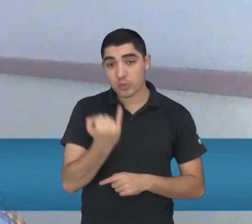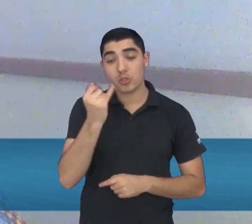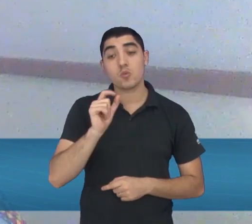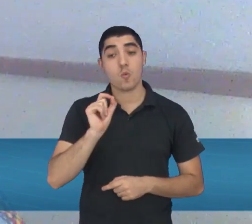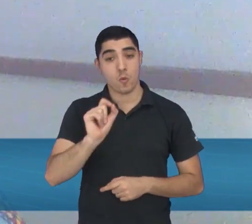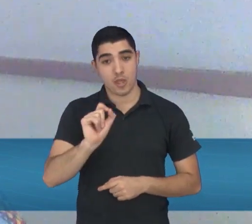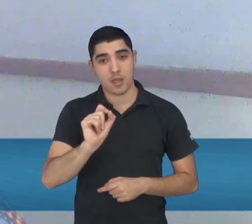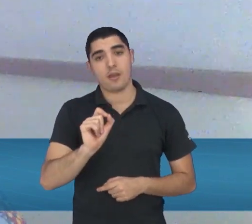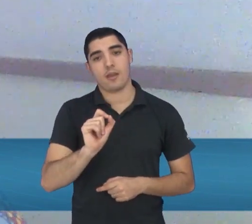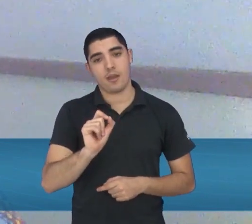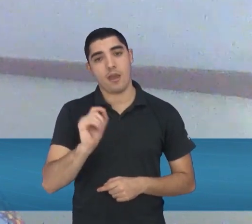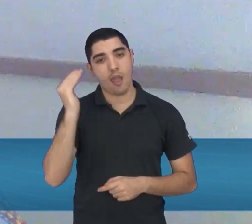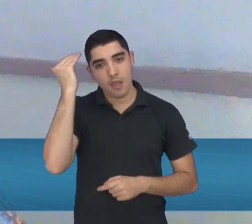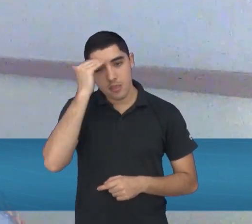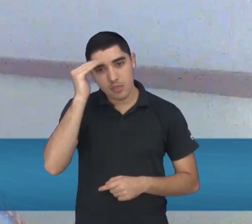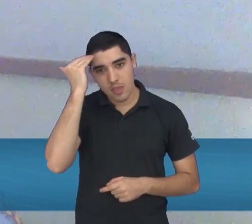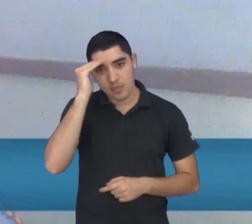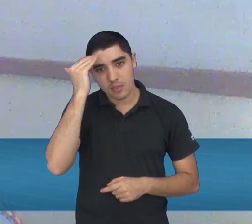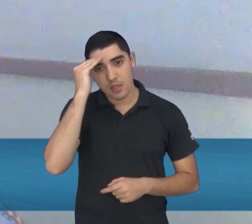em mente